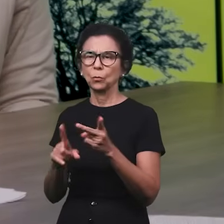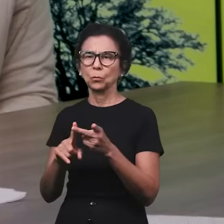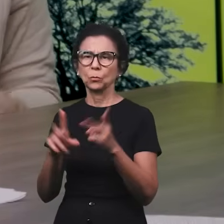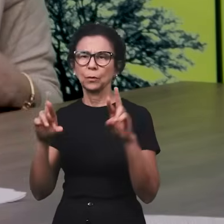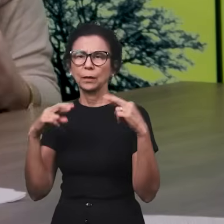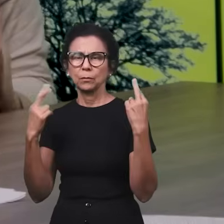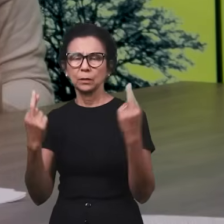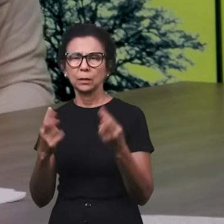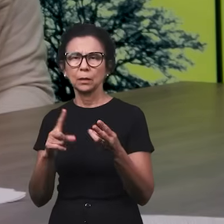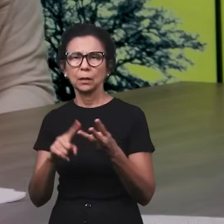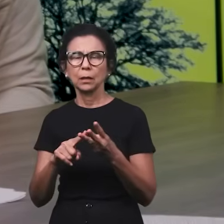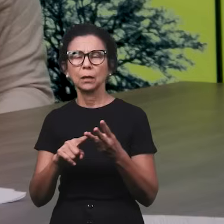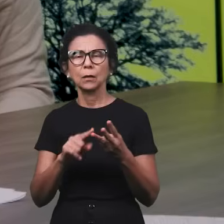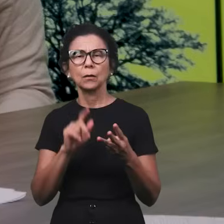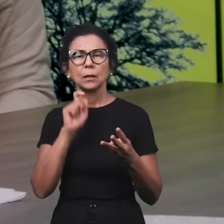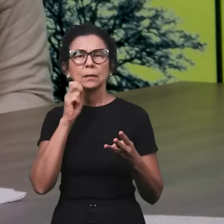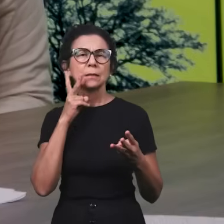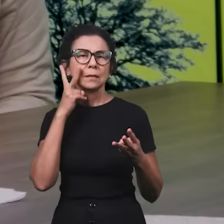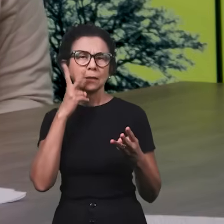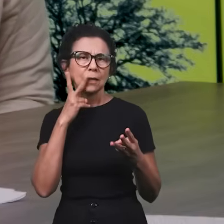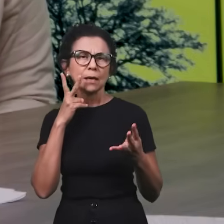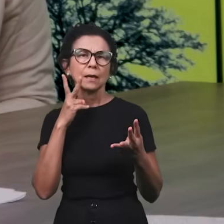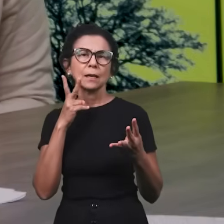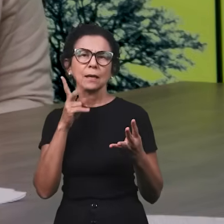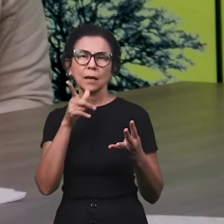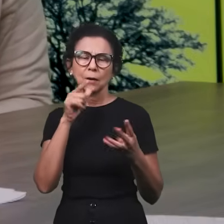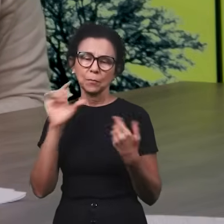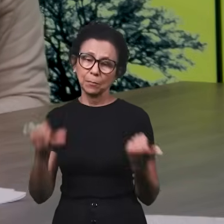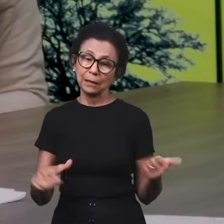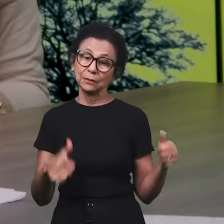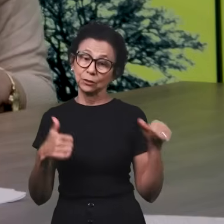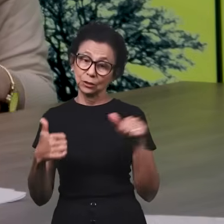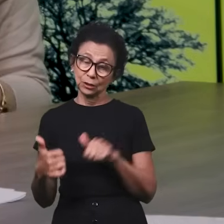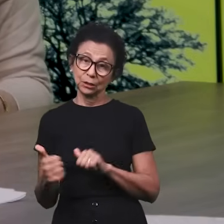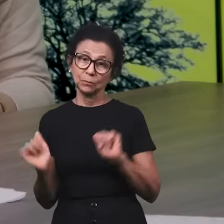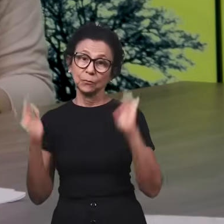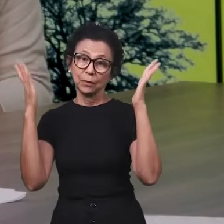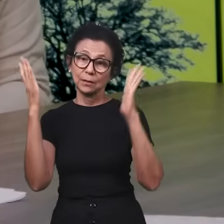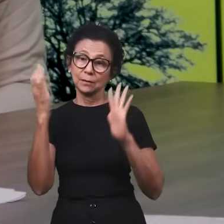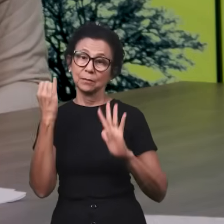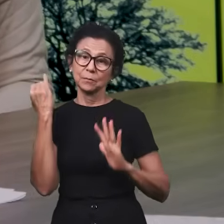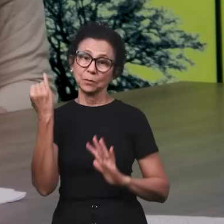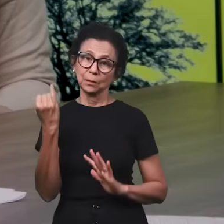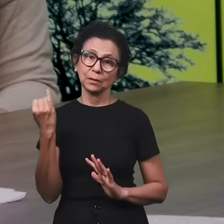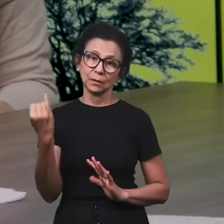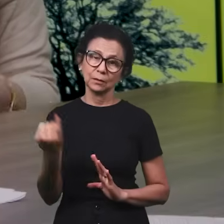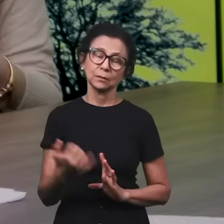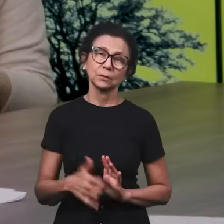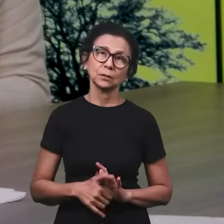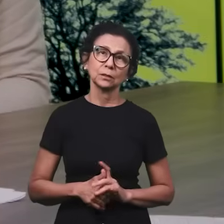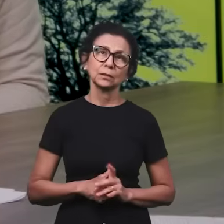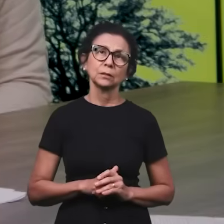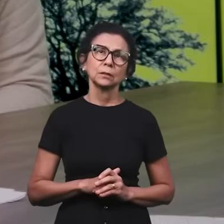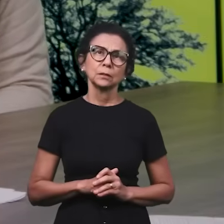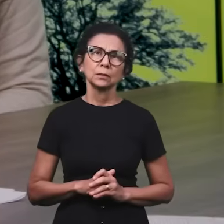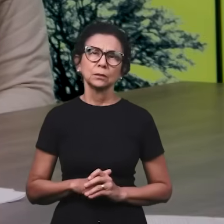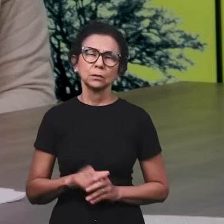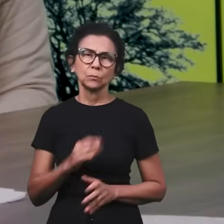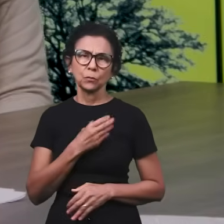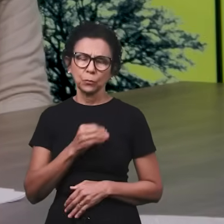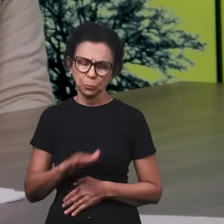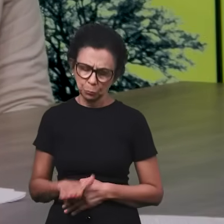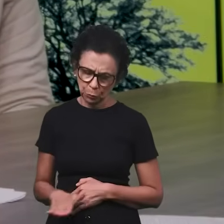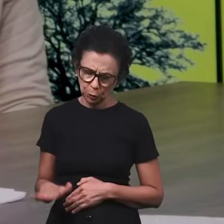ceia, sempre foram 2 festas muito importantes para nós. Então, mesmo eles pequenos, eu levava os meninos